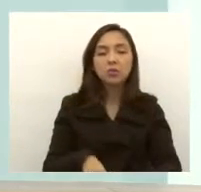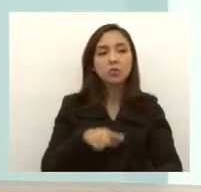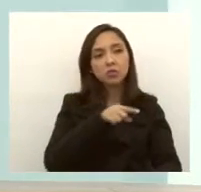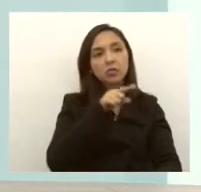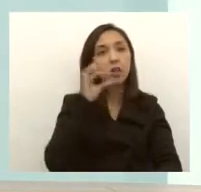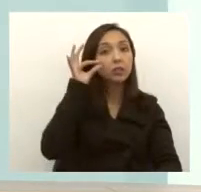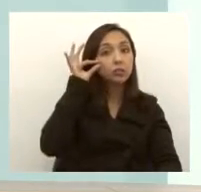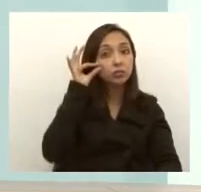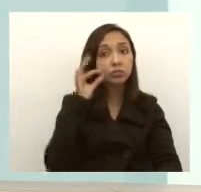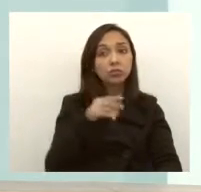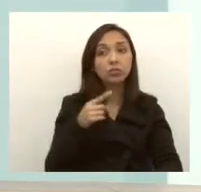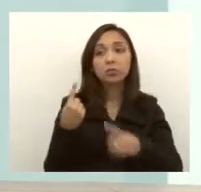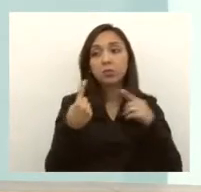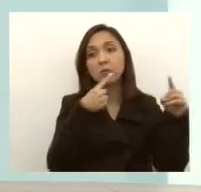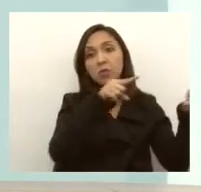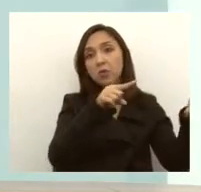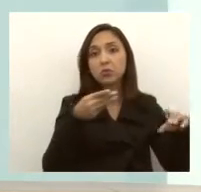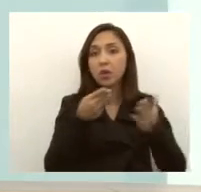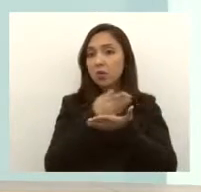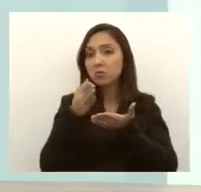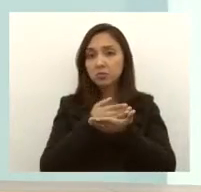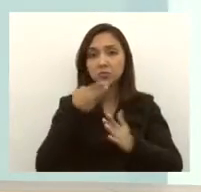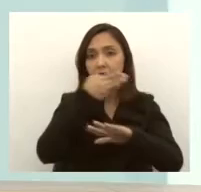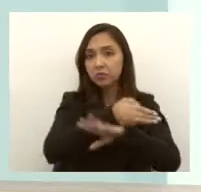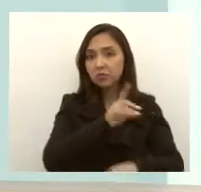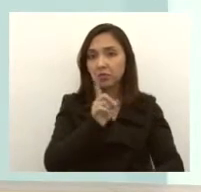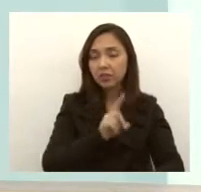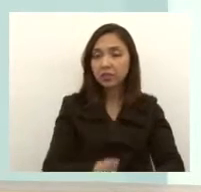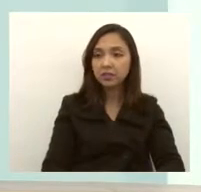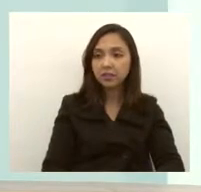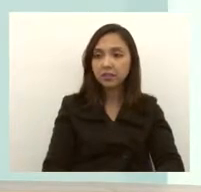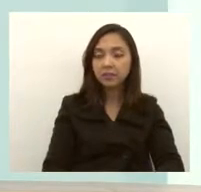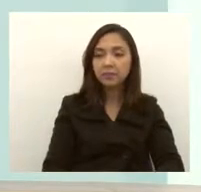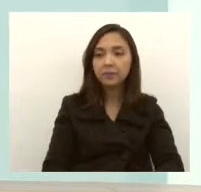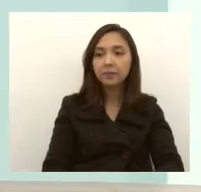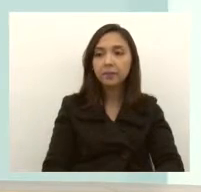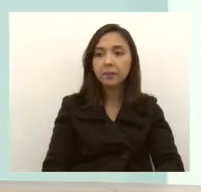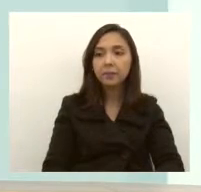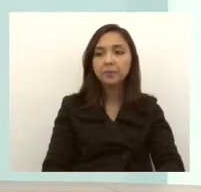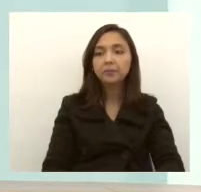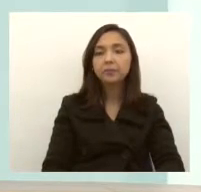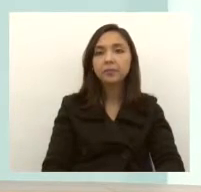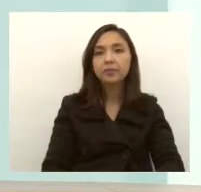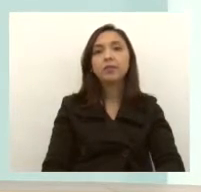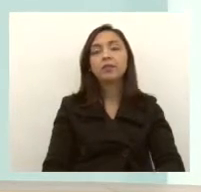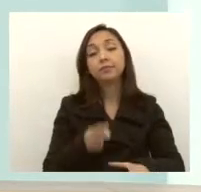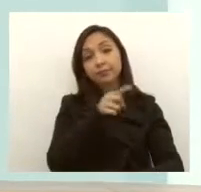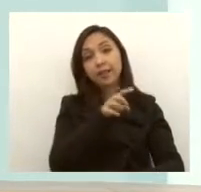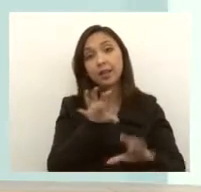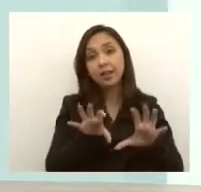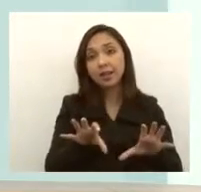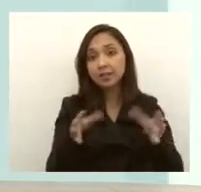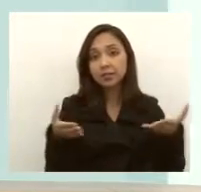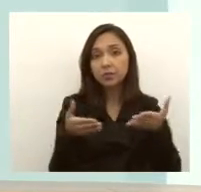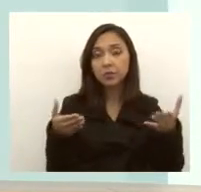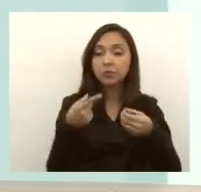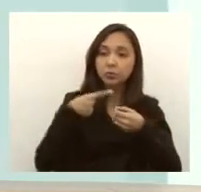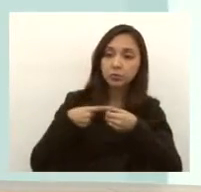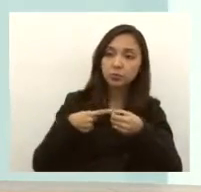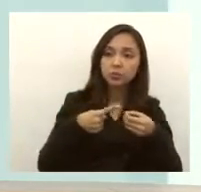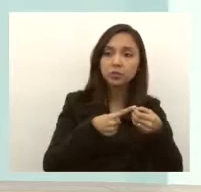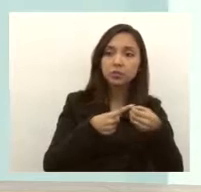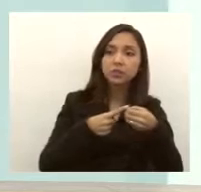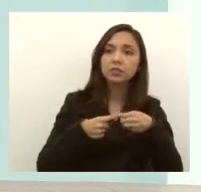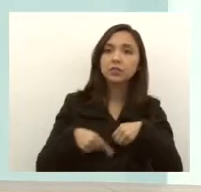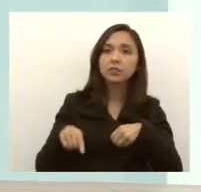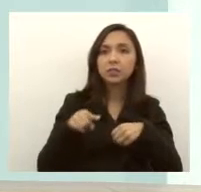Dilma. Muitos não vão. Vão no Lago da Batata. Então é essa a situação do município hoje. O município